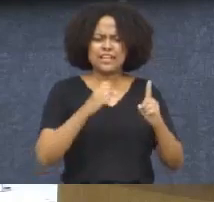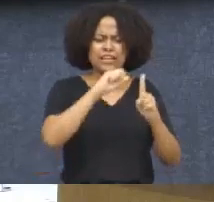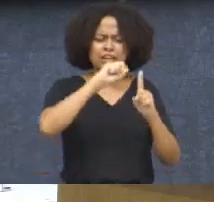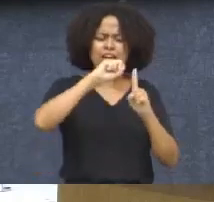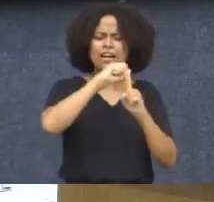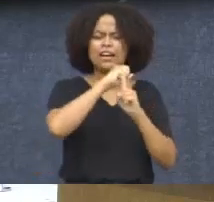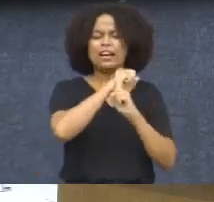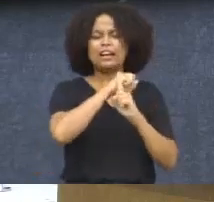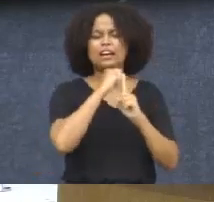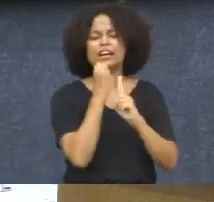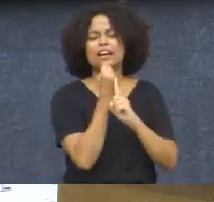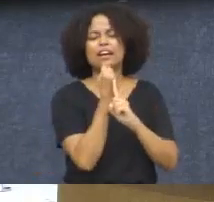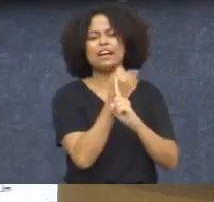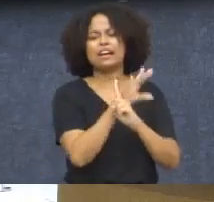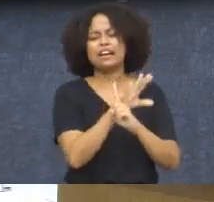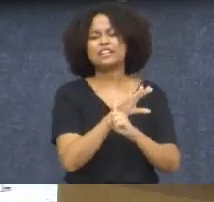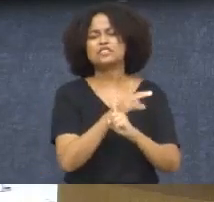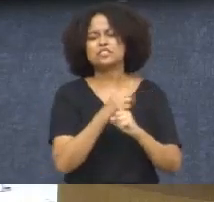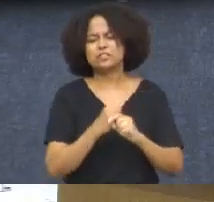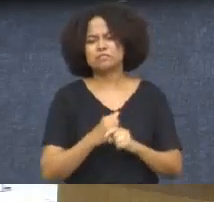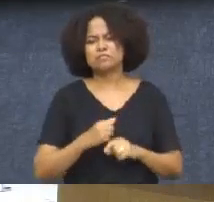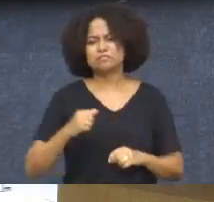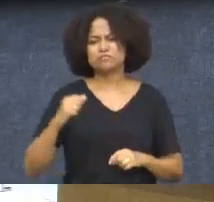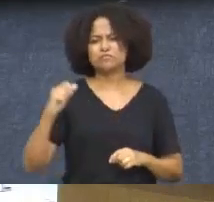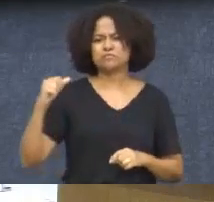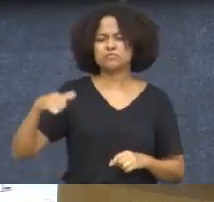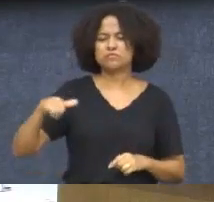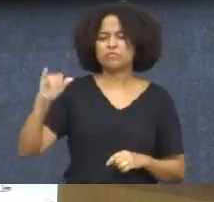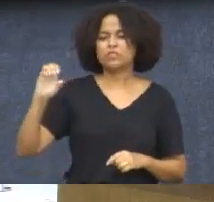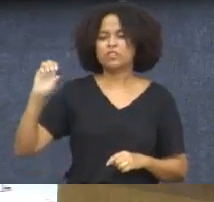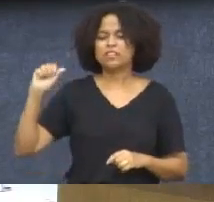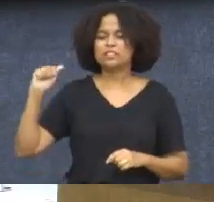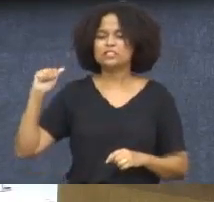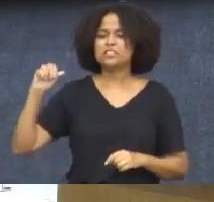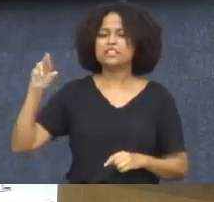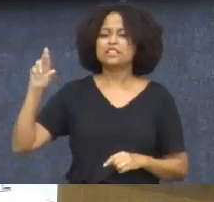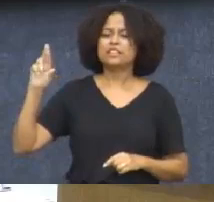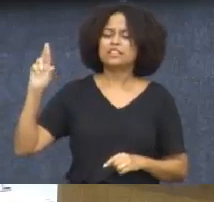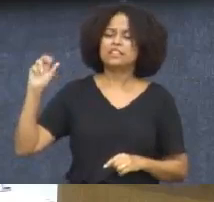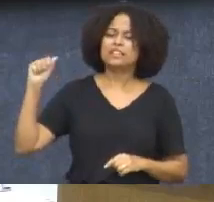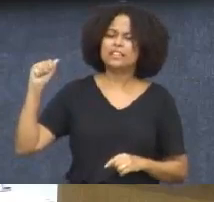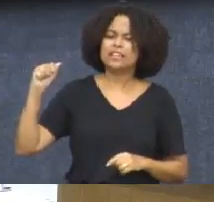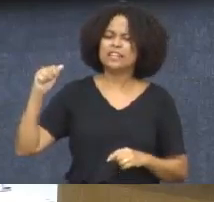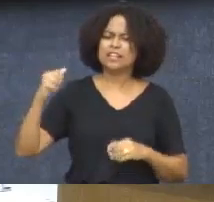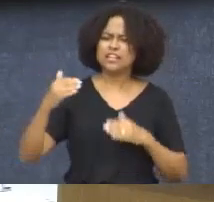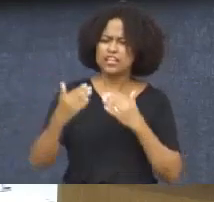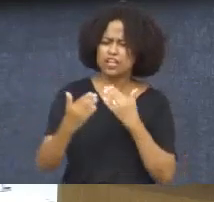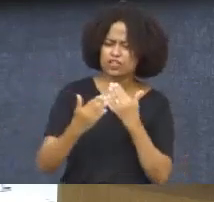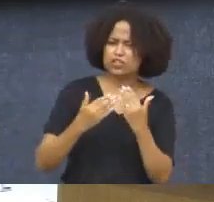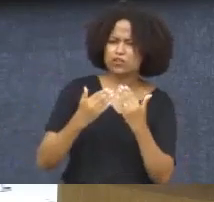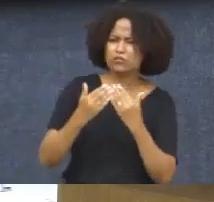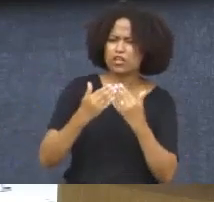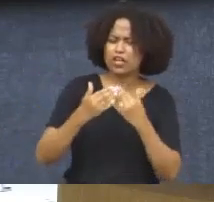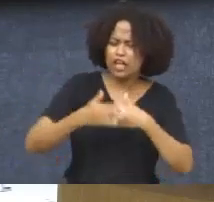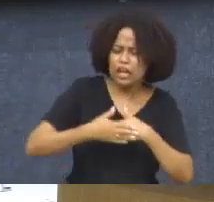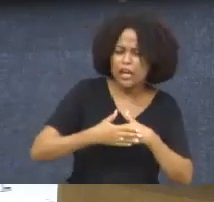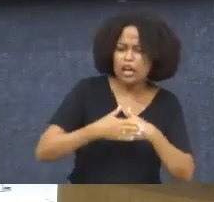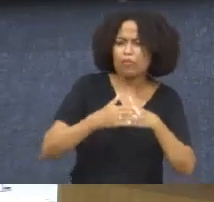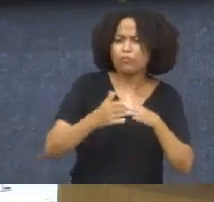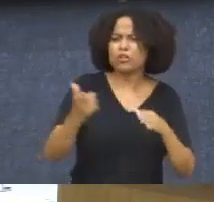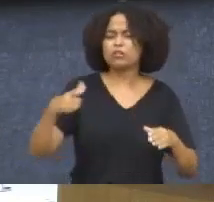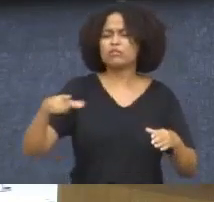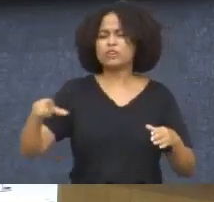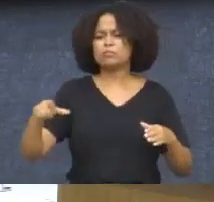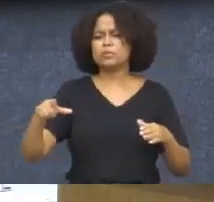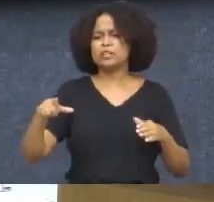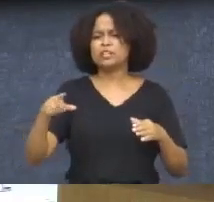um significado muito forte. E dialogar com essa casa, reabrindo o restaurante popular, era um pleito da bancada